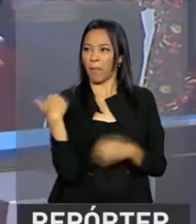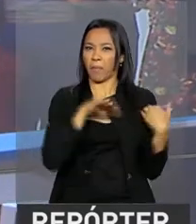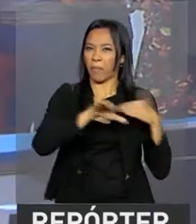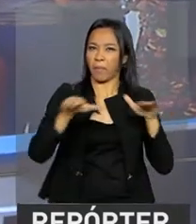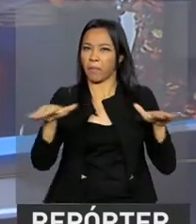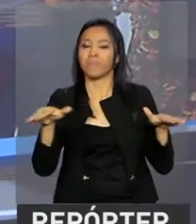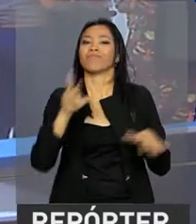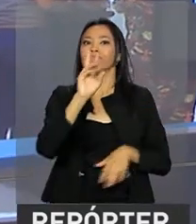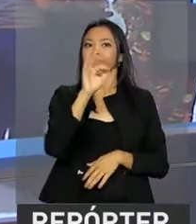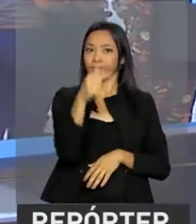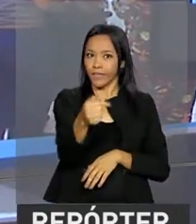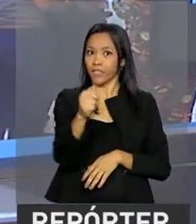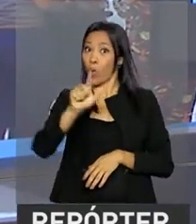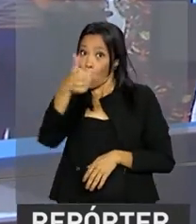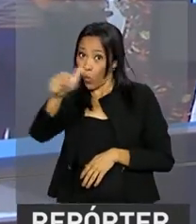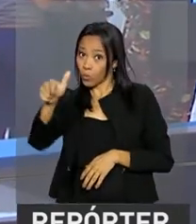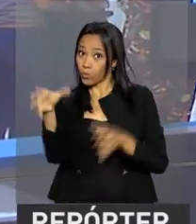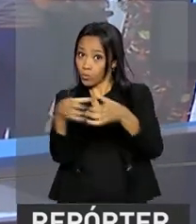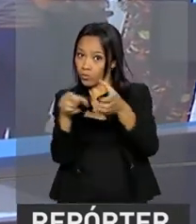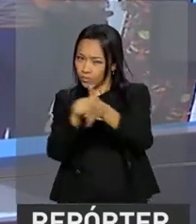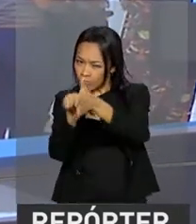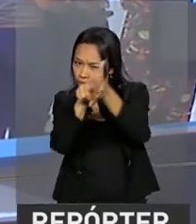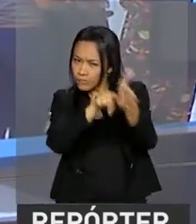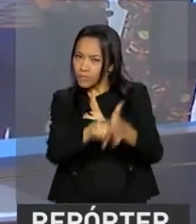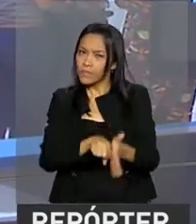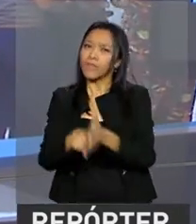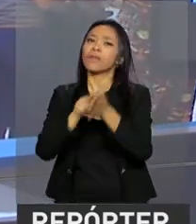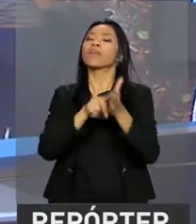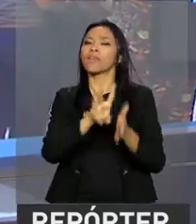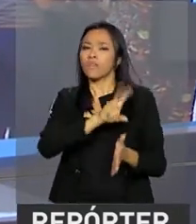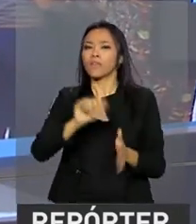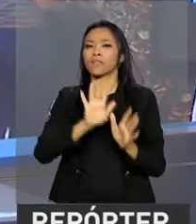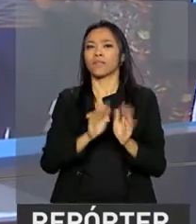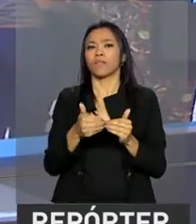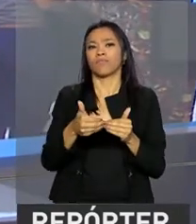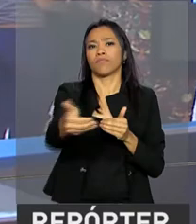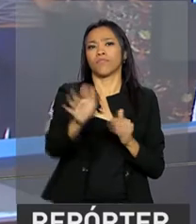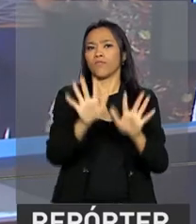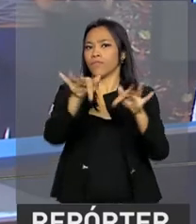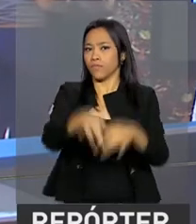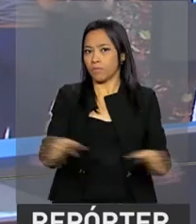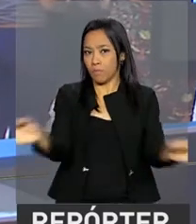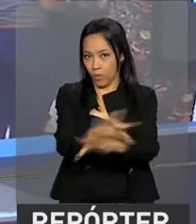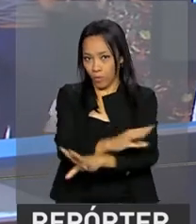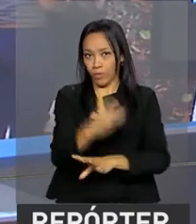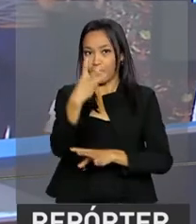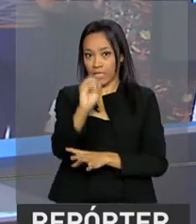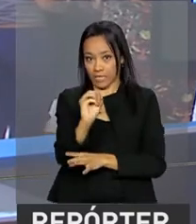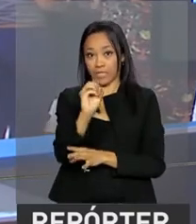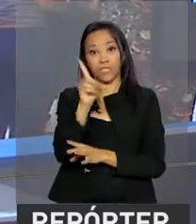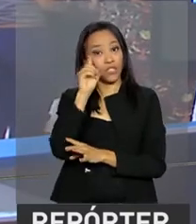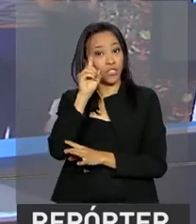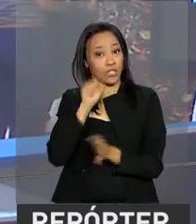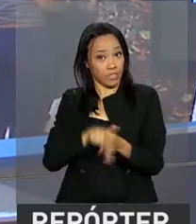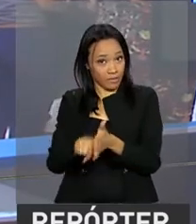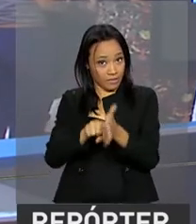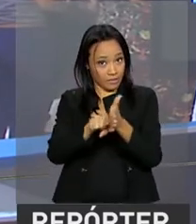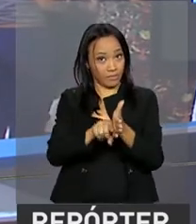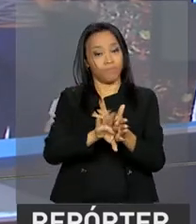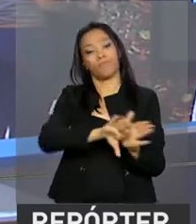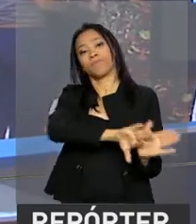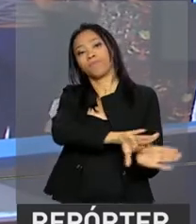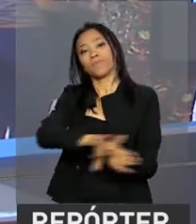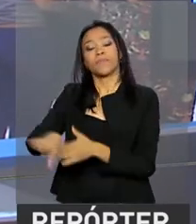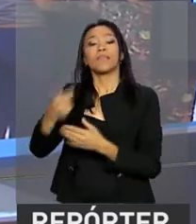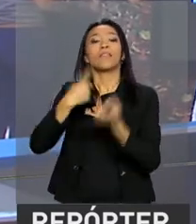investigados. A previsão é de que o inquérito policial seja concluído em 30 dias. E nós voltamos ao